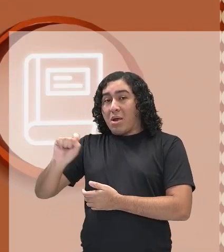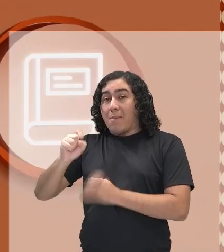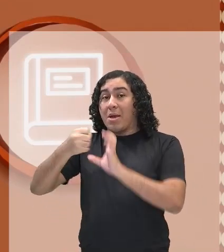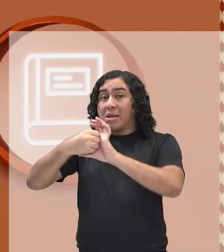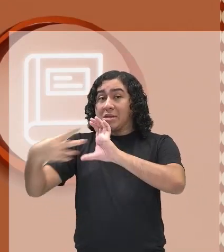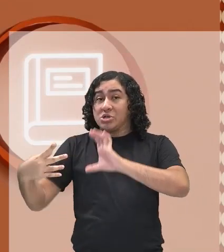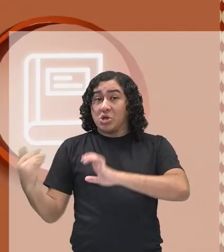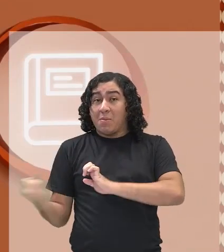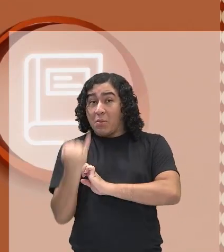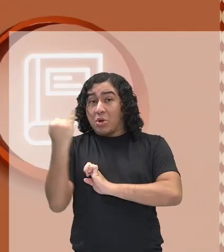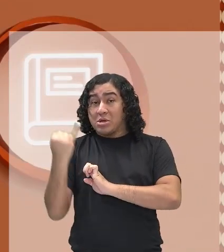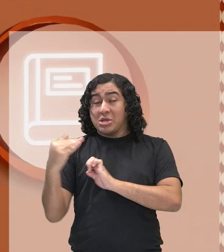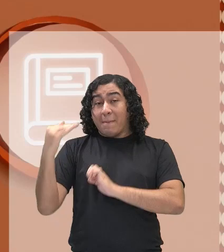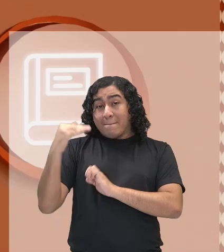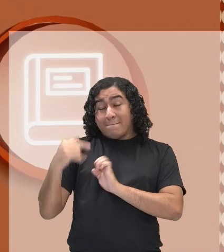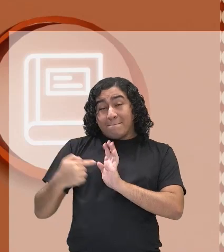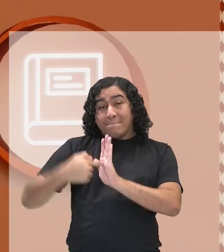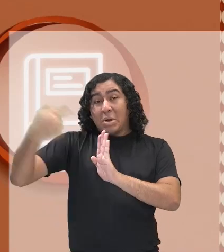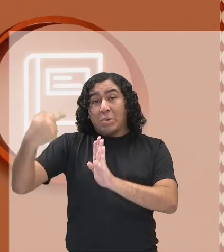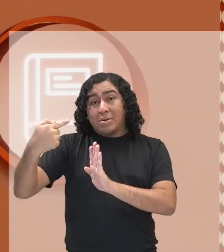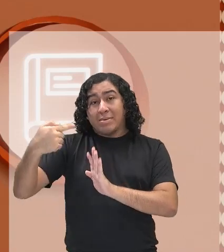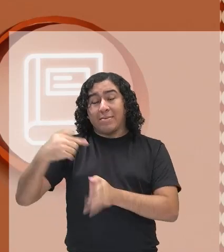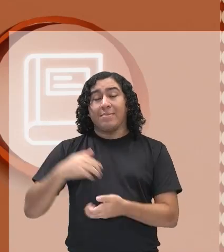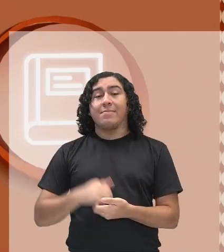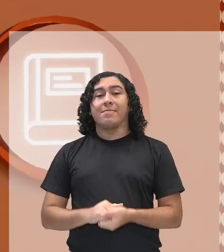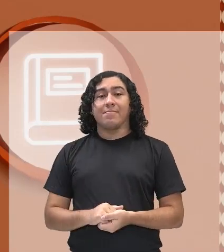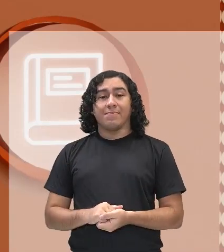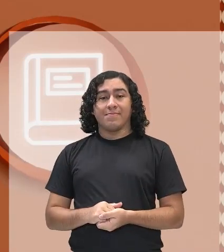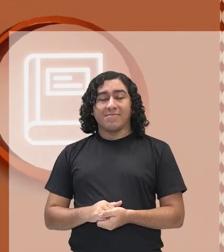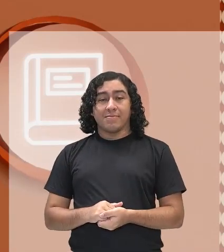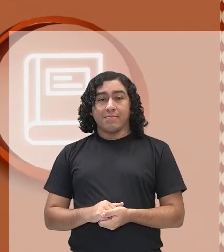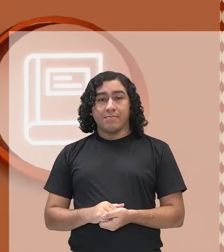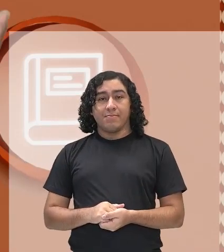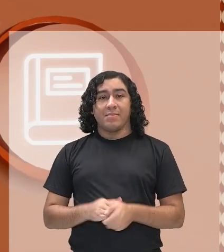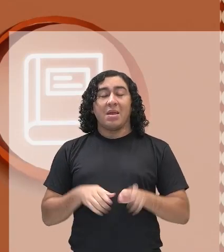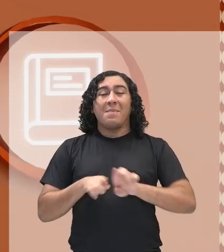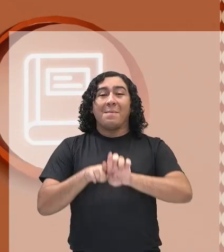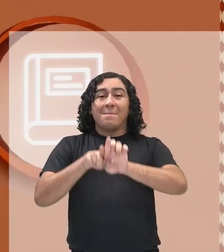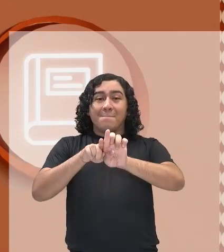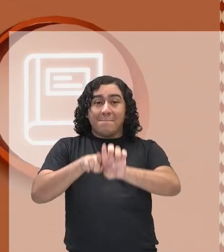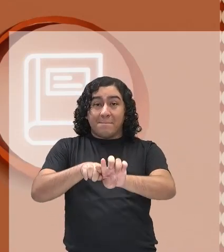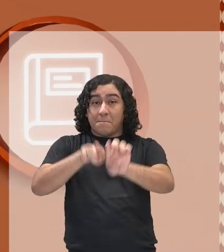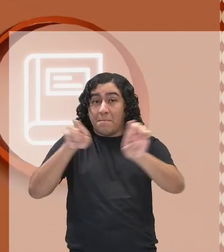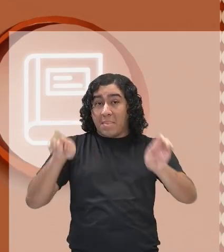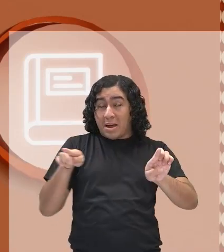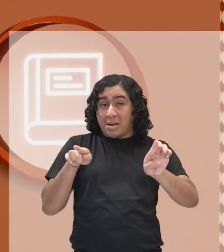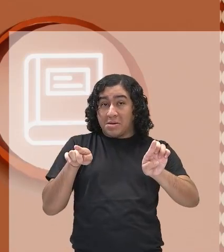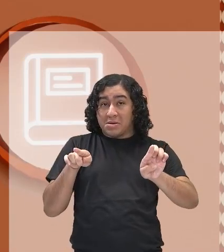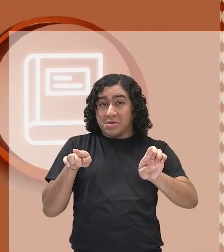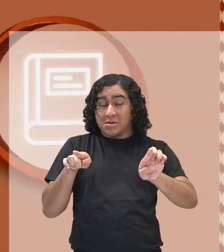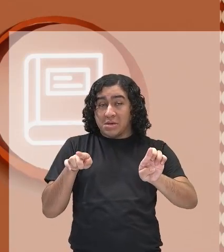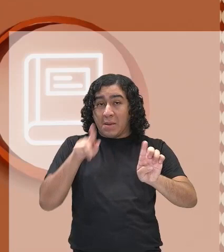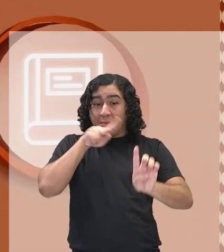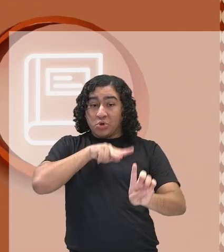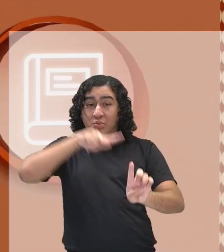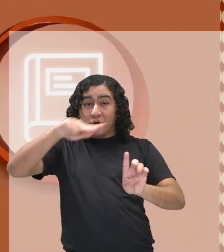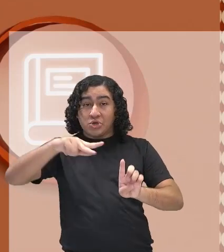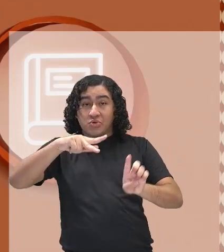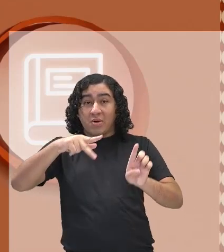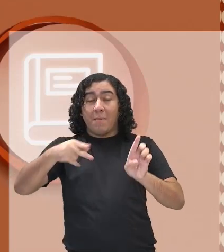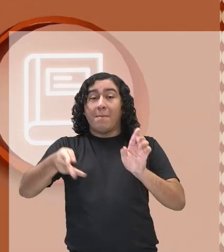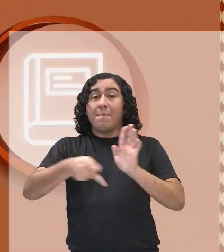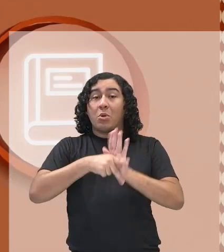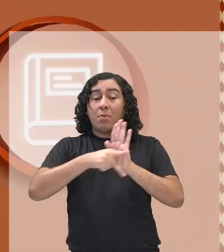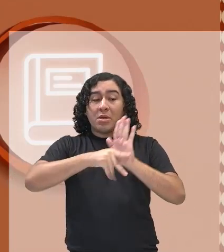mais importante na teoria dos valores. Mas isso dentro de um ponto de vista, né, de uma escala de valores, que